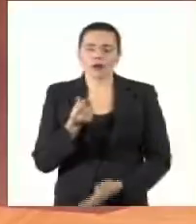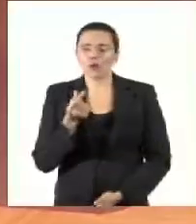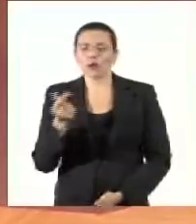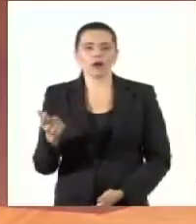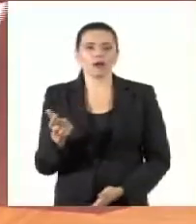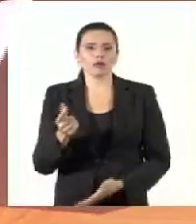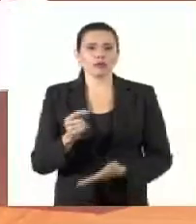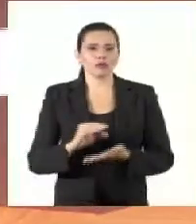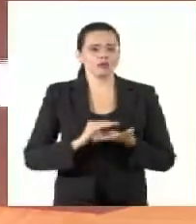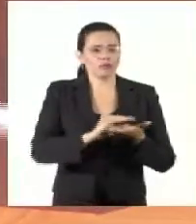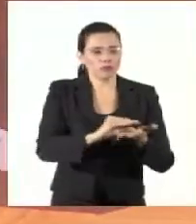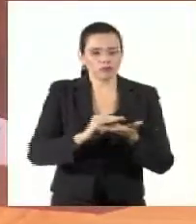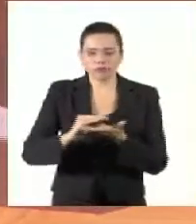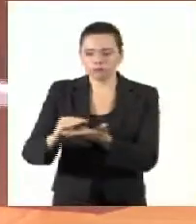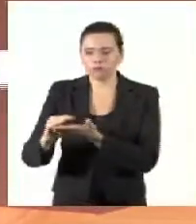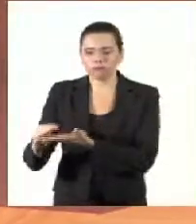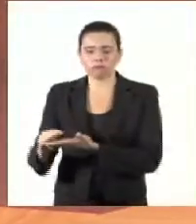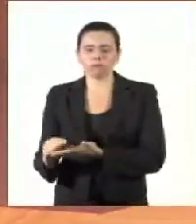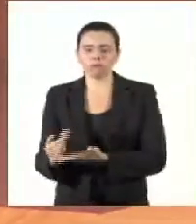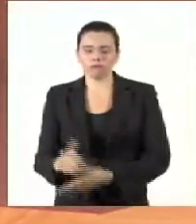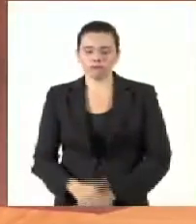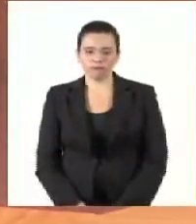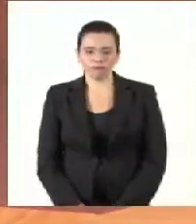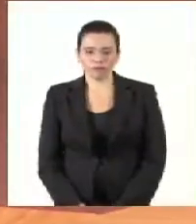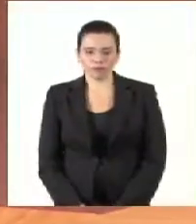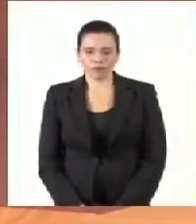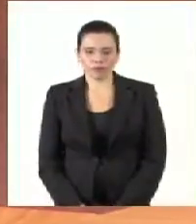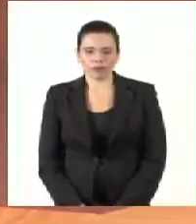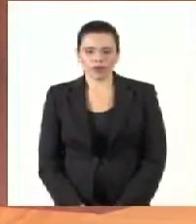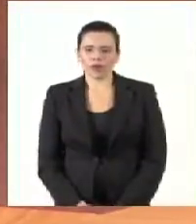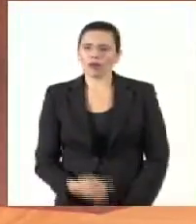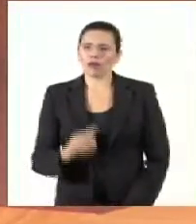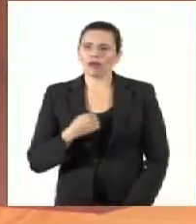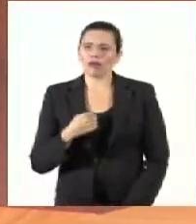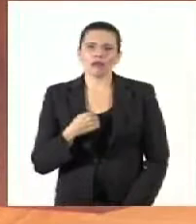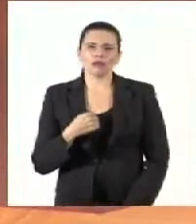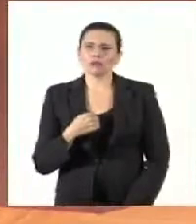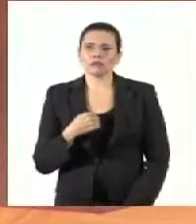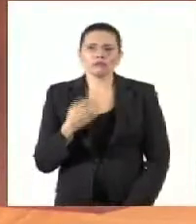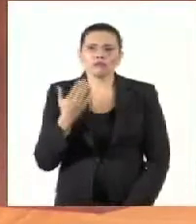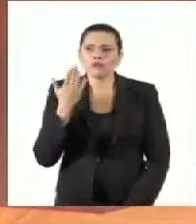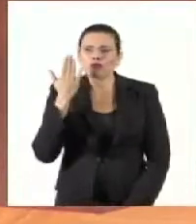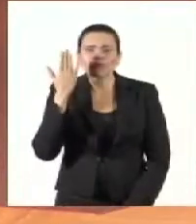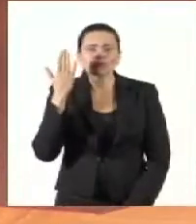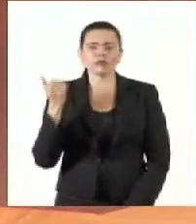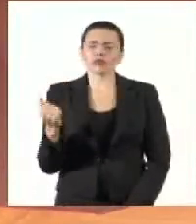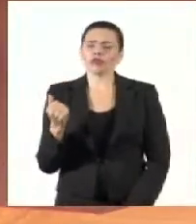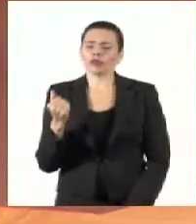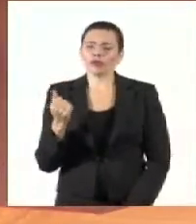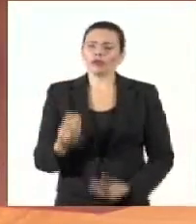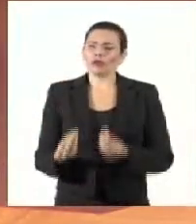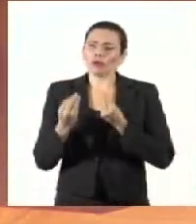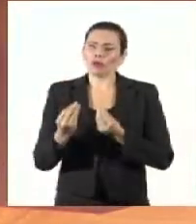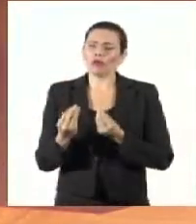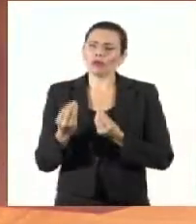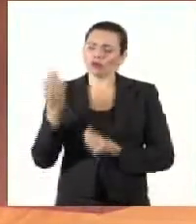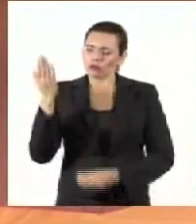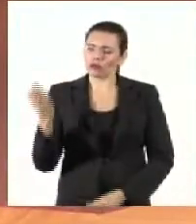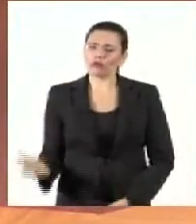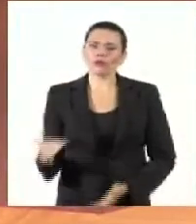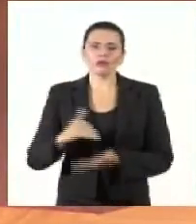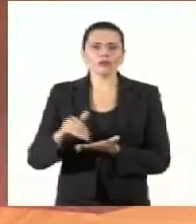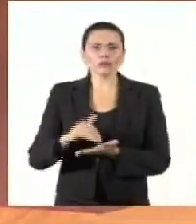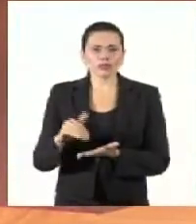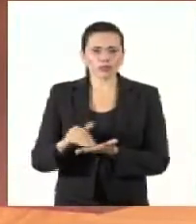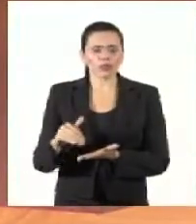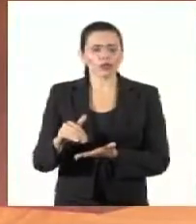não sei ainda aonde ele vai chegar, não é onde ele quer chegar, porque eu sei que ele tem boa vontade, mas